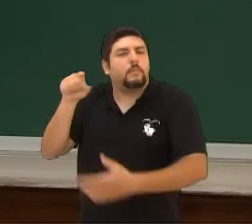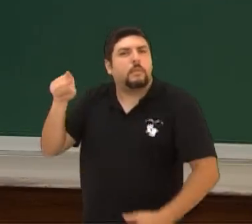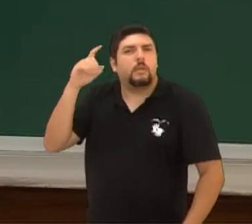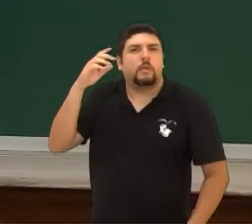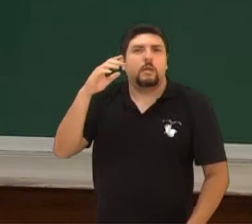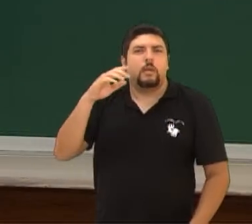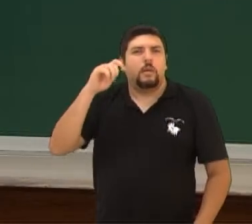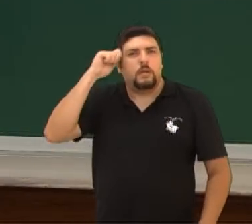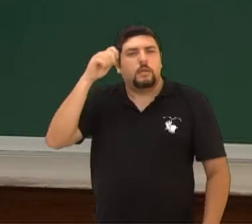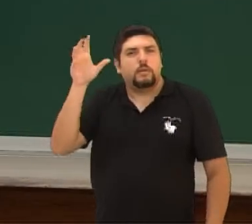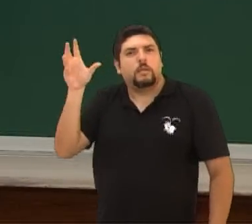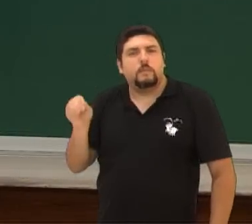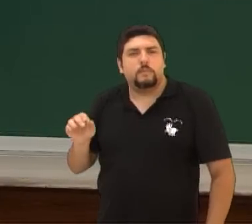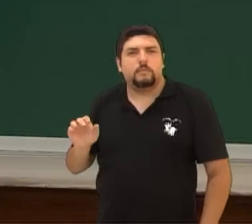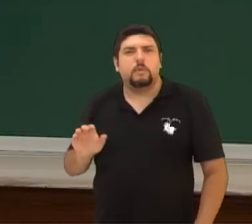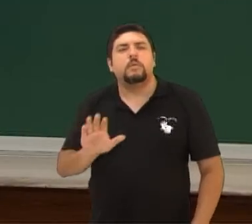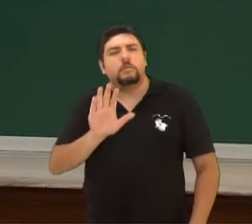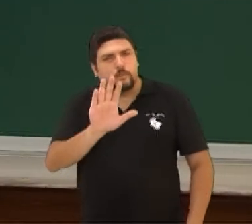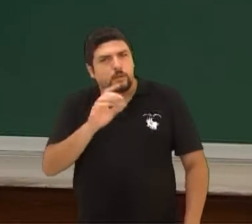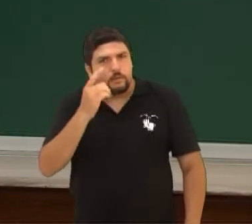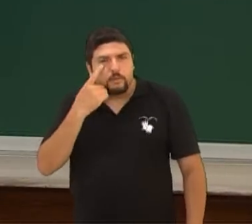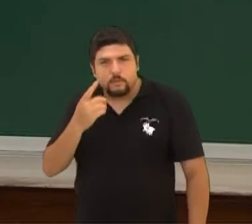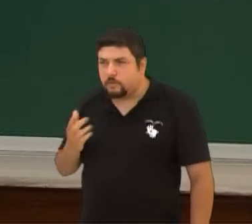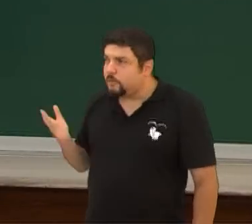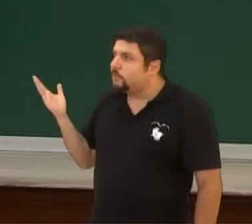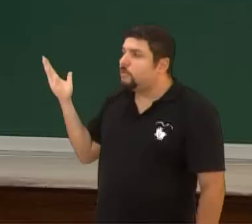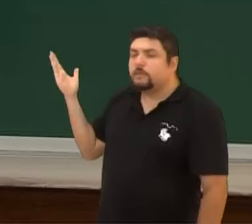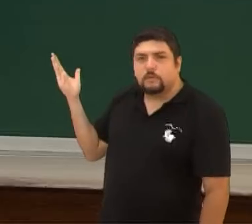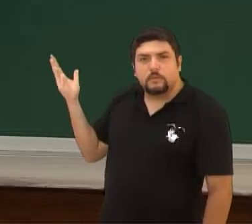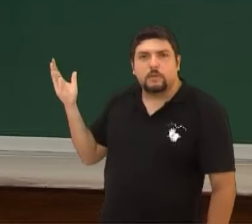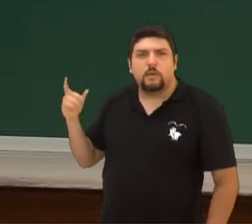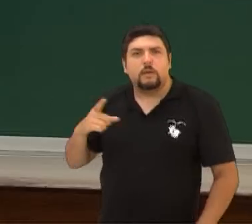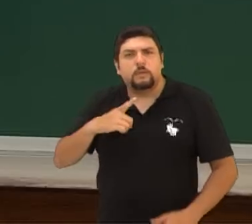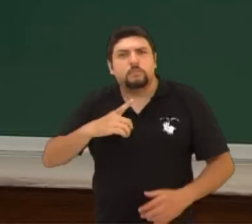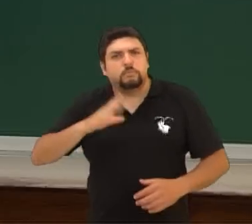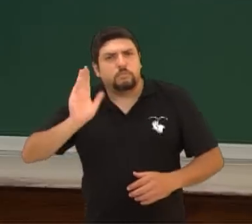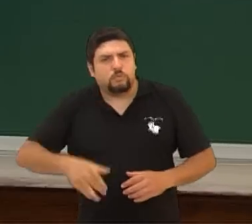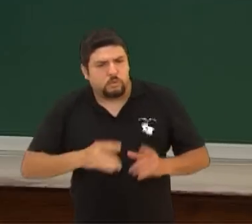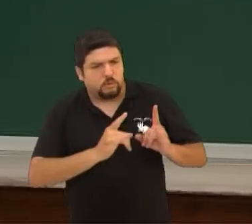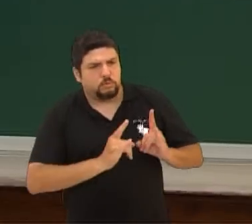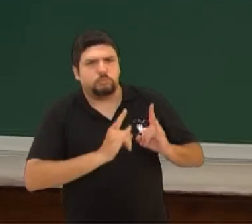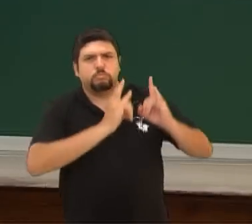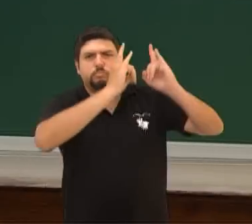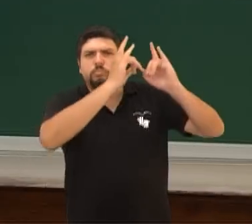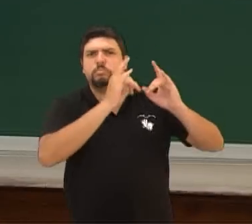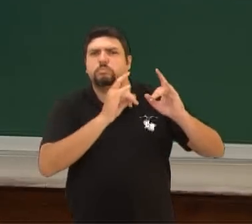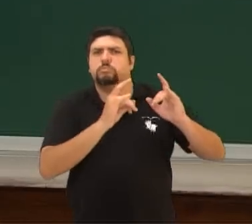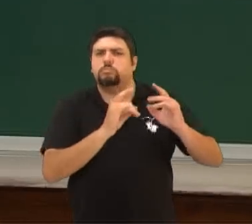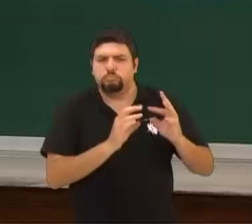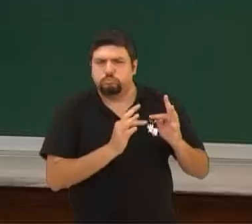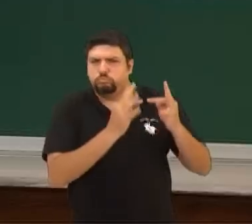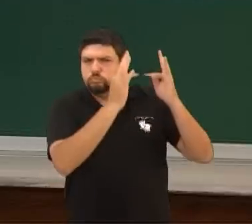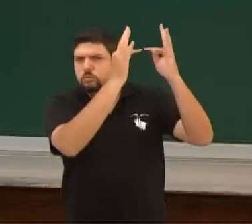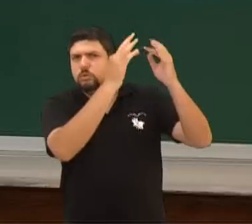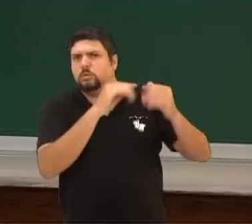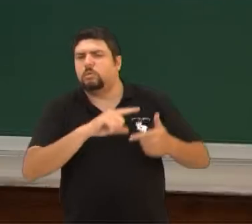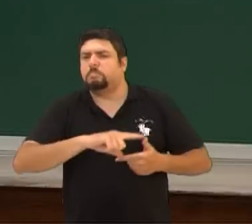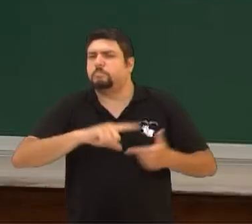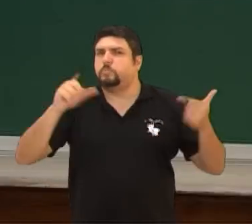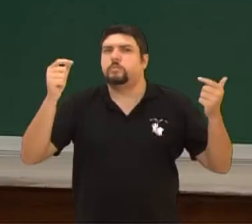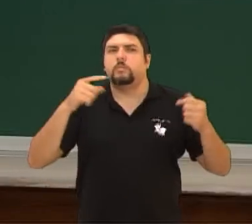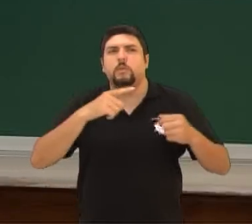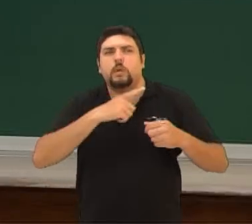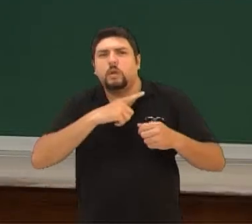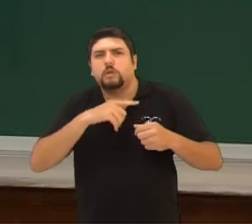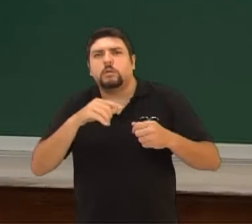nós temos aí uma cidade que contrasta, lógico, tem edificações históricas, mas já conta com prédios modernos, com malha viária,